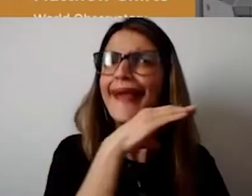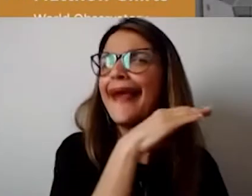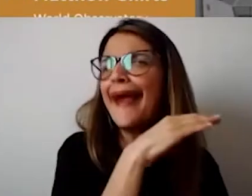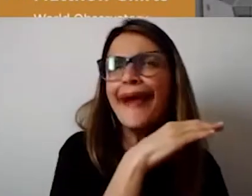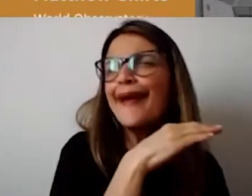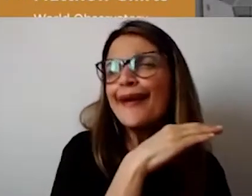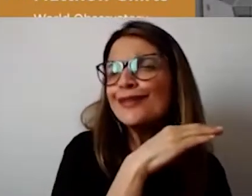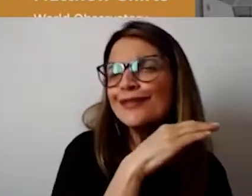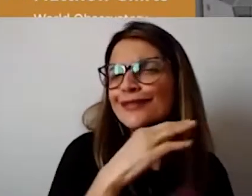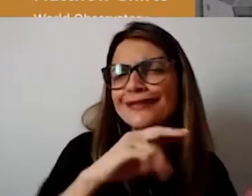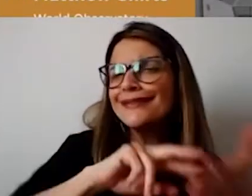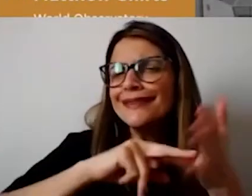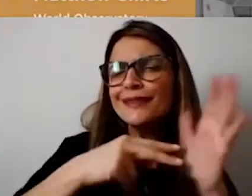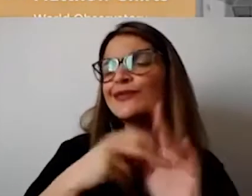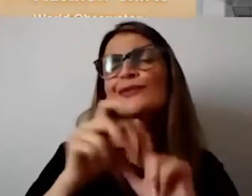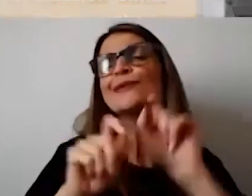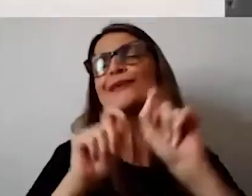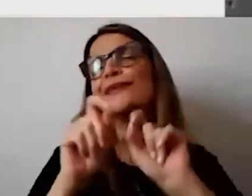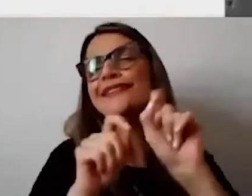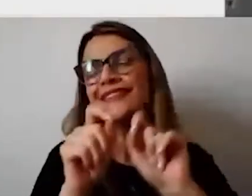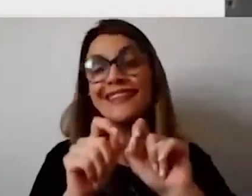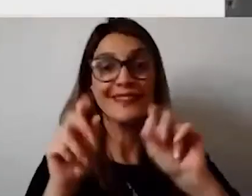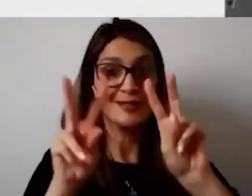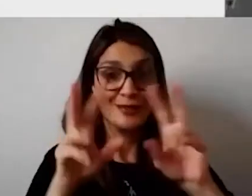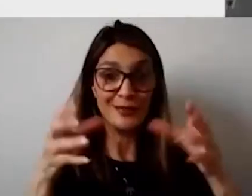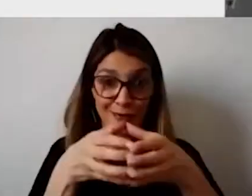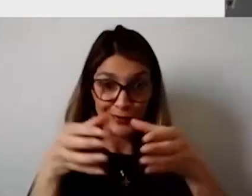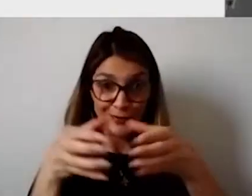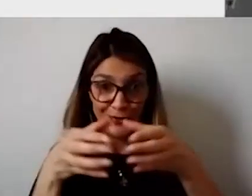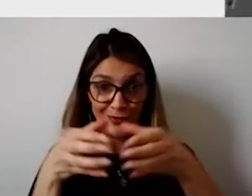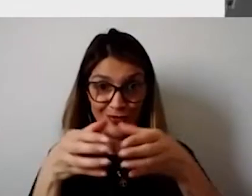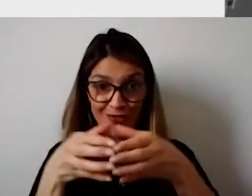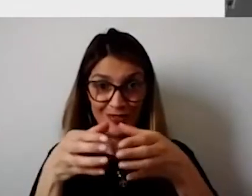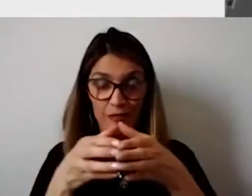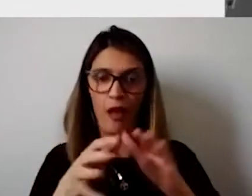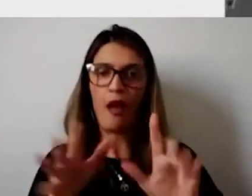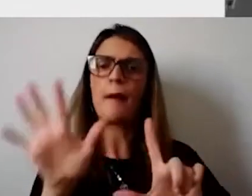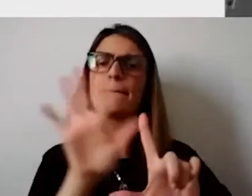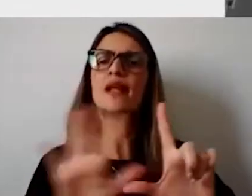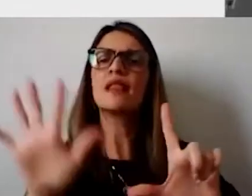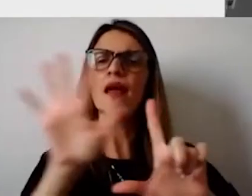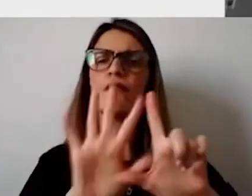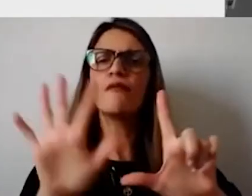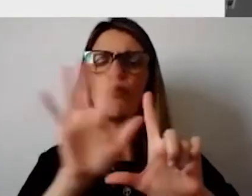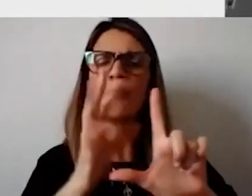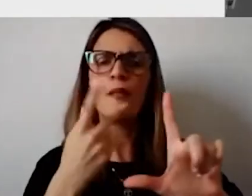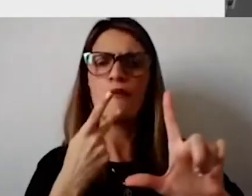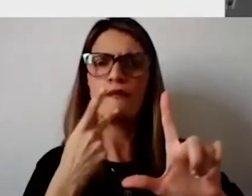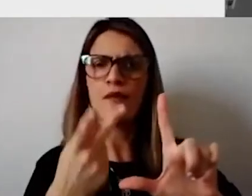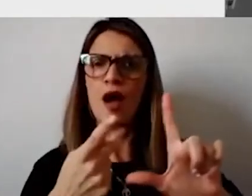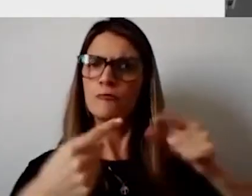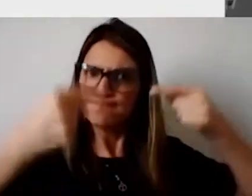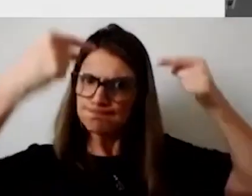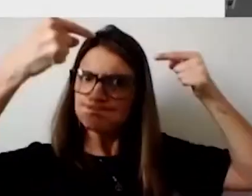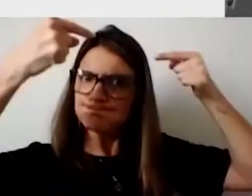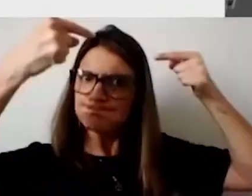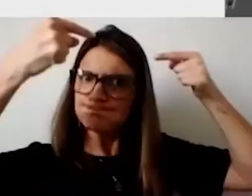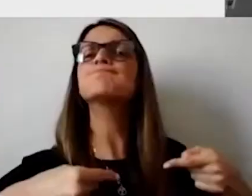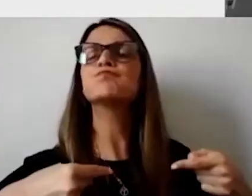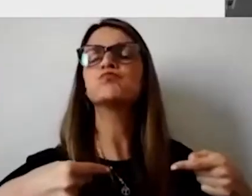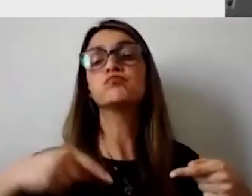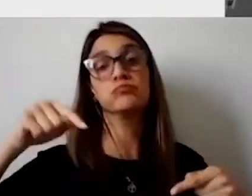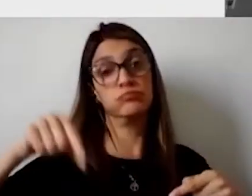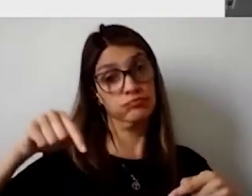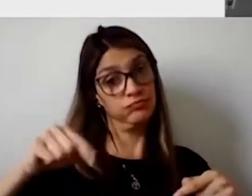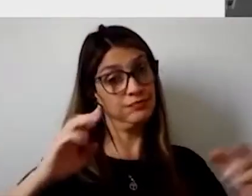Virada Sustentável, onde o time do Fervura, uma plataforma que fala sobre o maior desafio da nossa geração, que é a